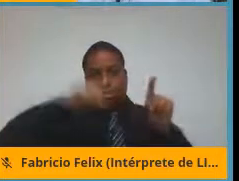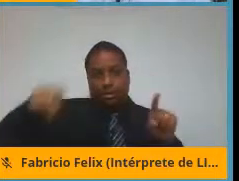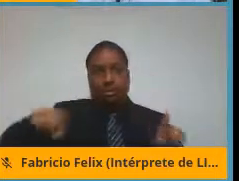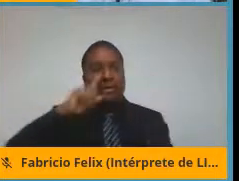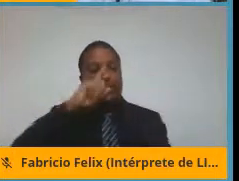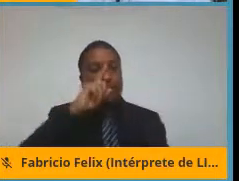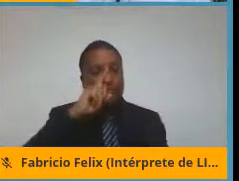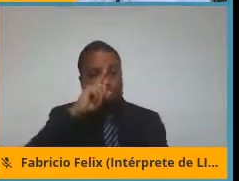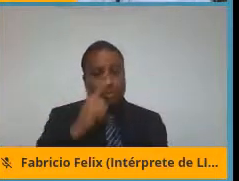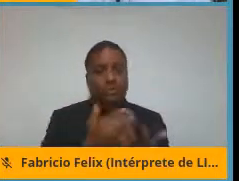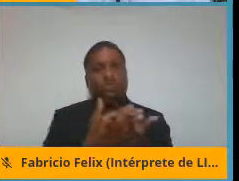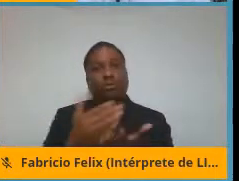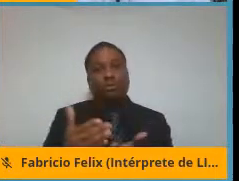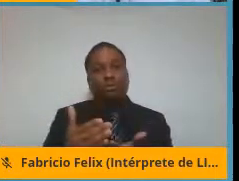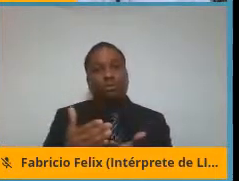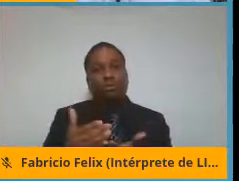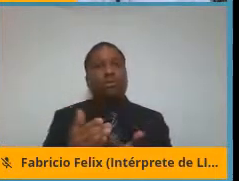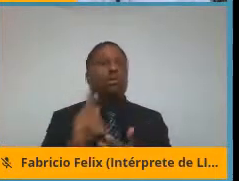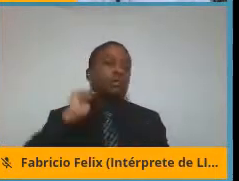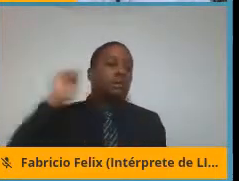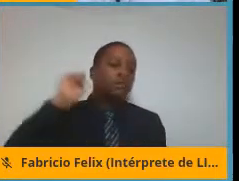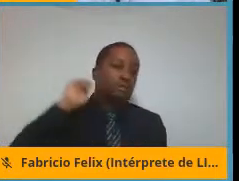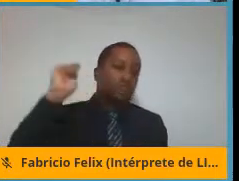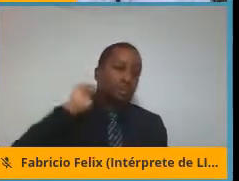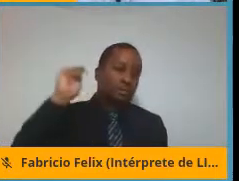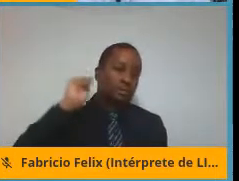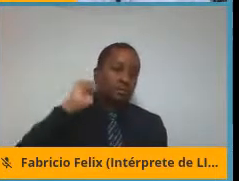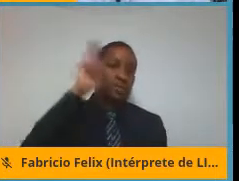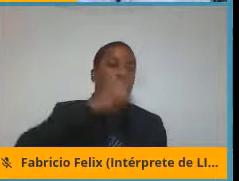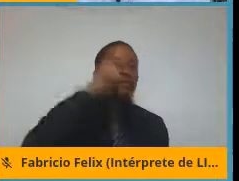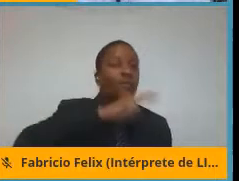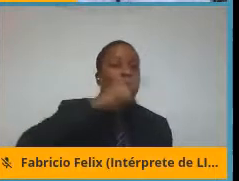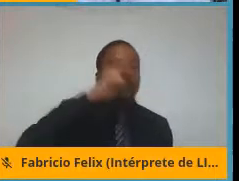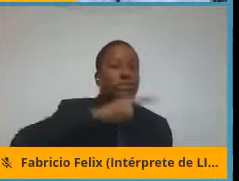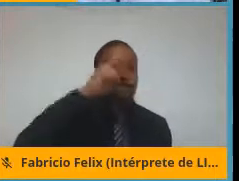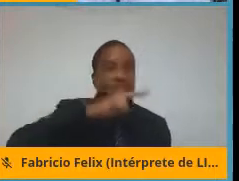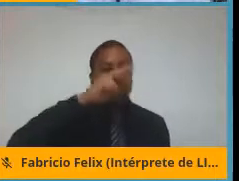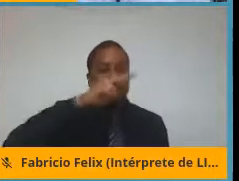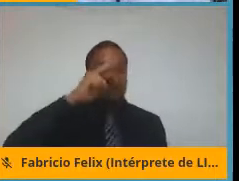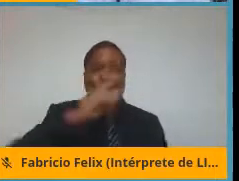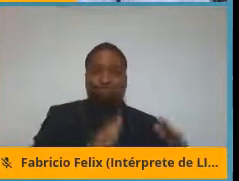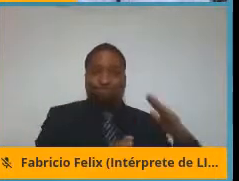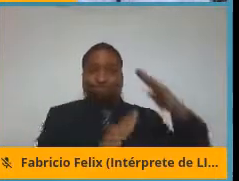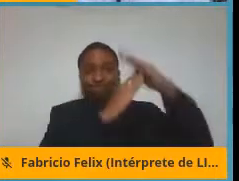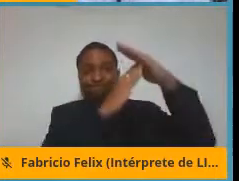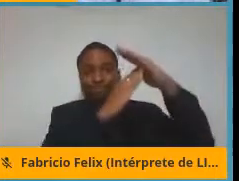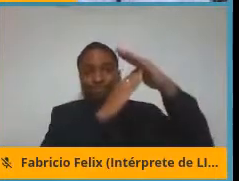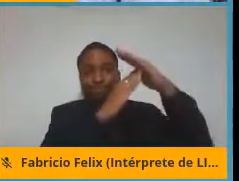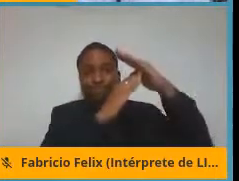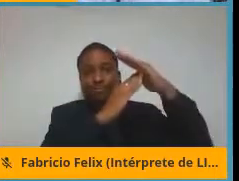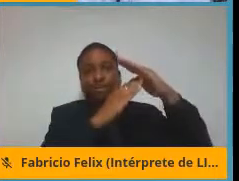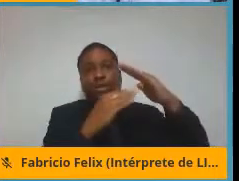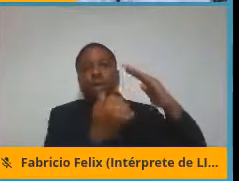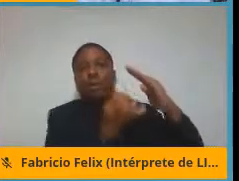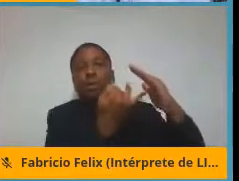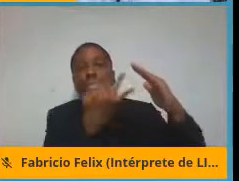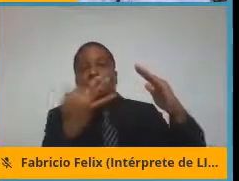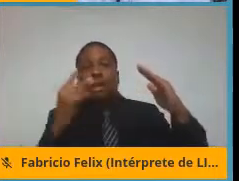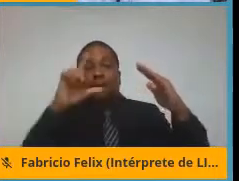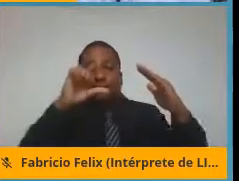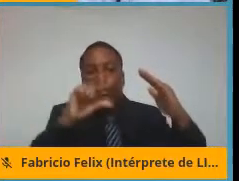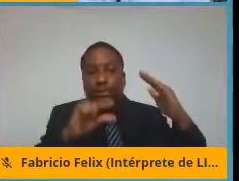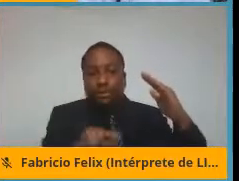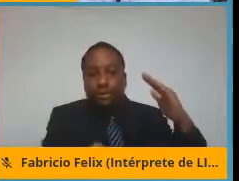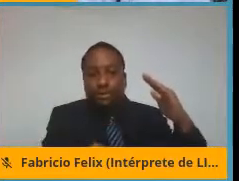gente começou aqui em abril, né, com uma velocidade alta, mais um baixo número de casos. A gente